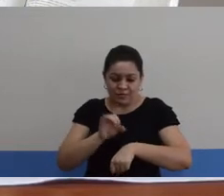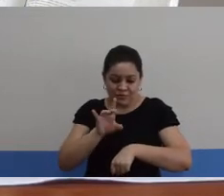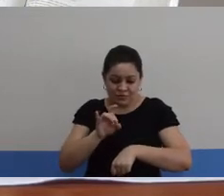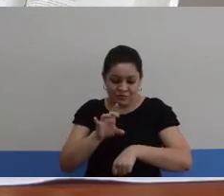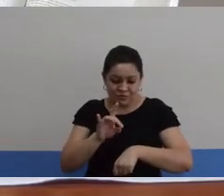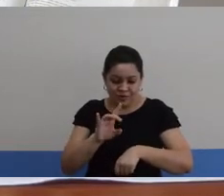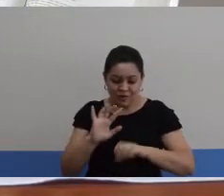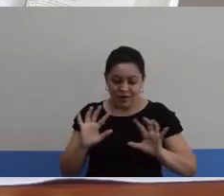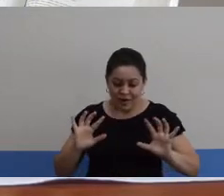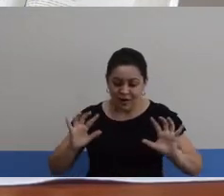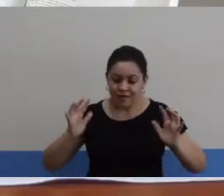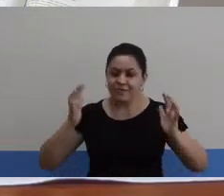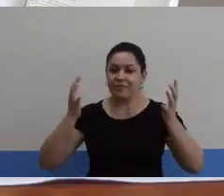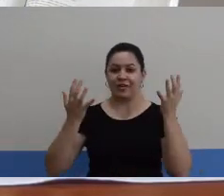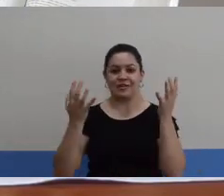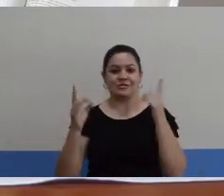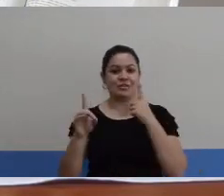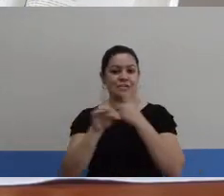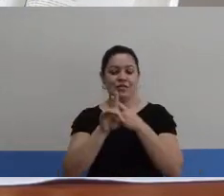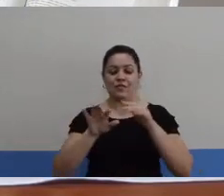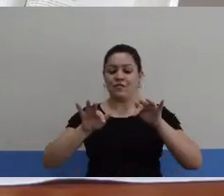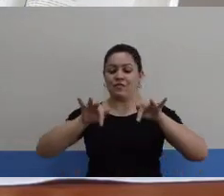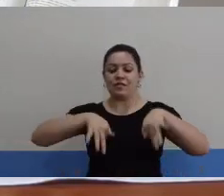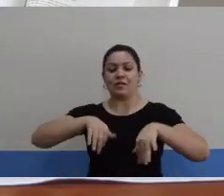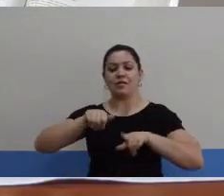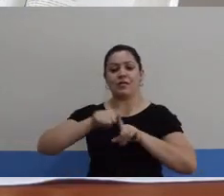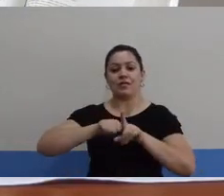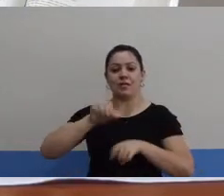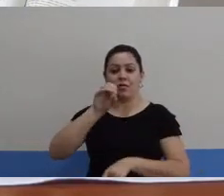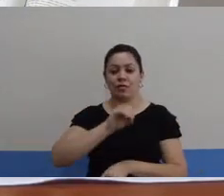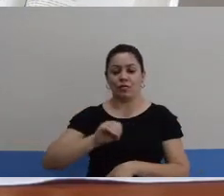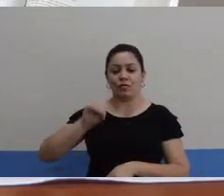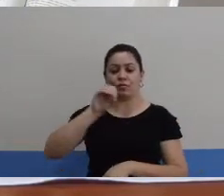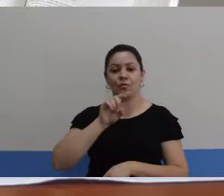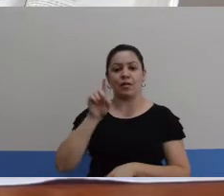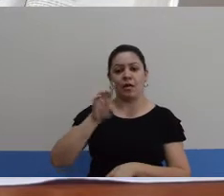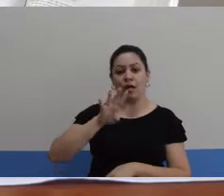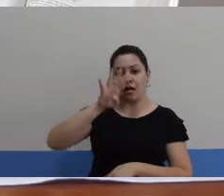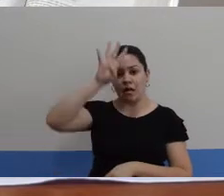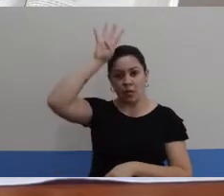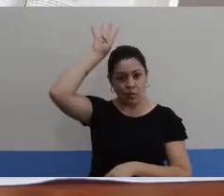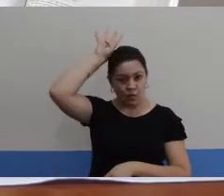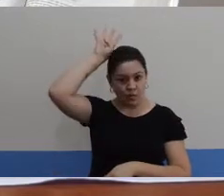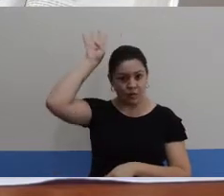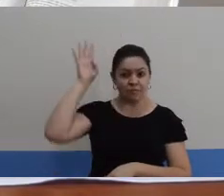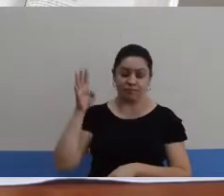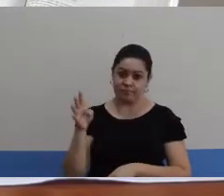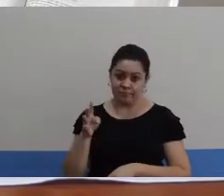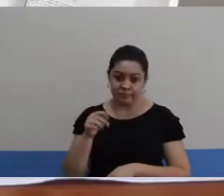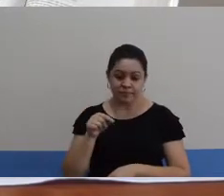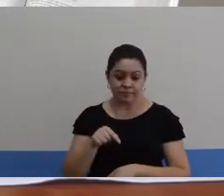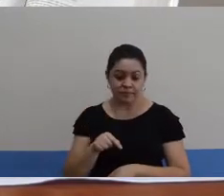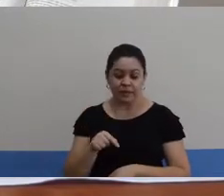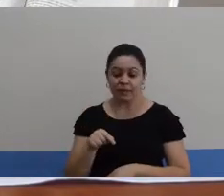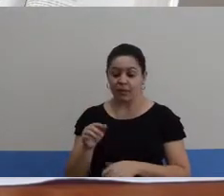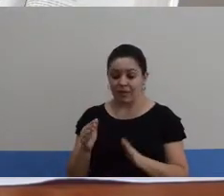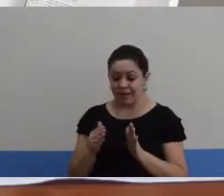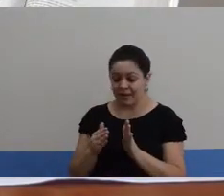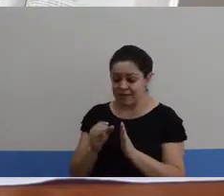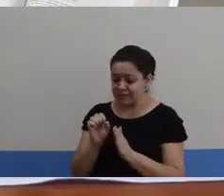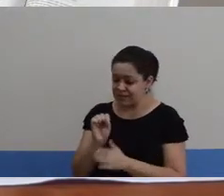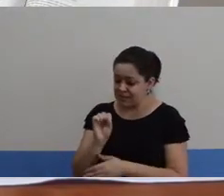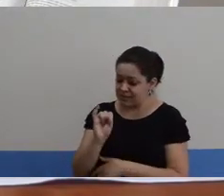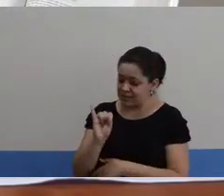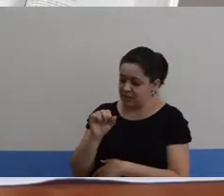sínodo, que é celebrativo e se dará no final do mês de outubro, lá em Roma. Sinodalidade perpassa